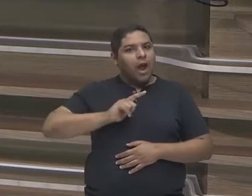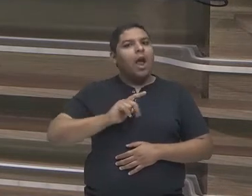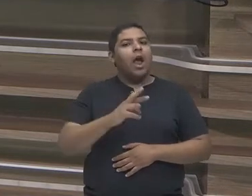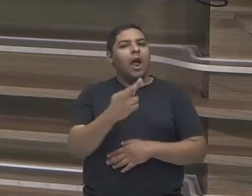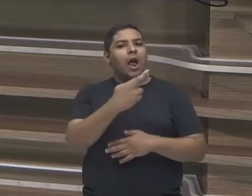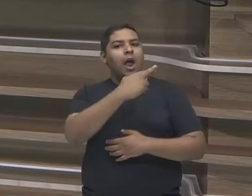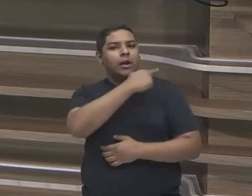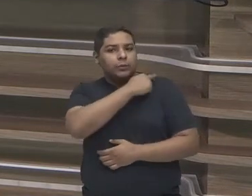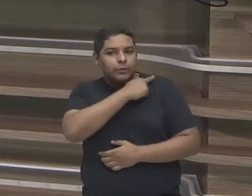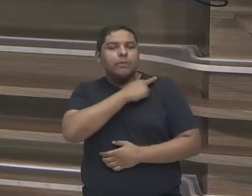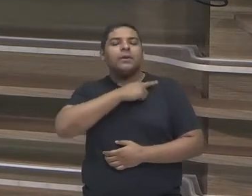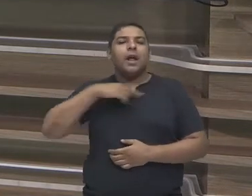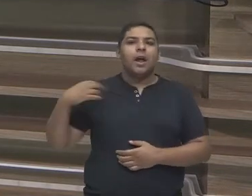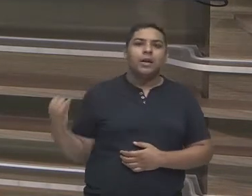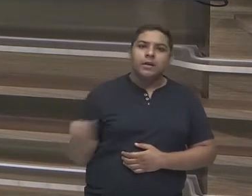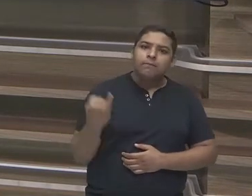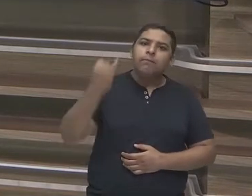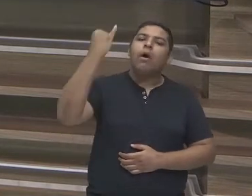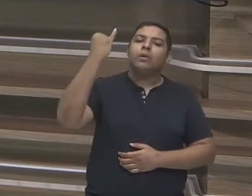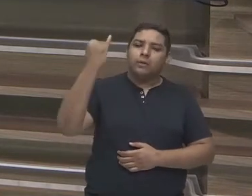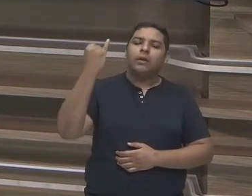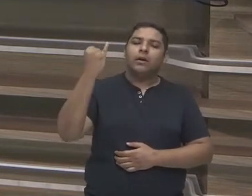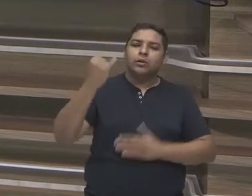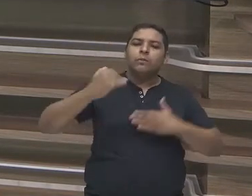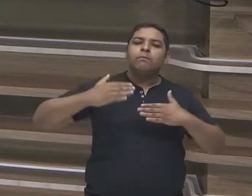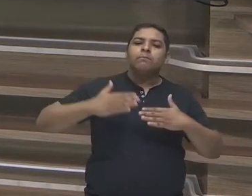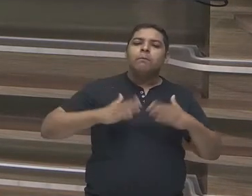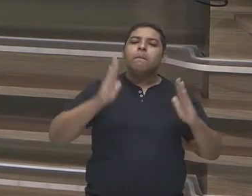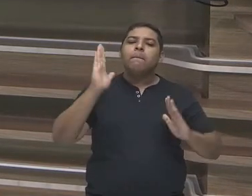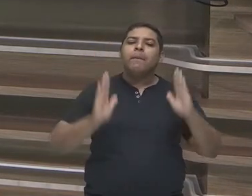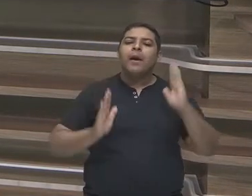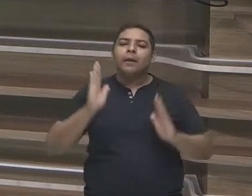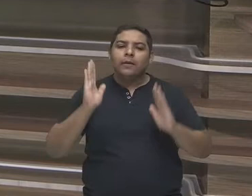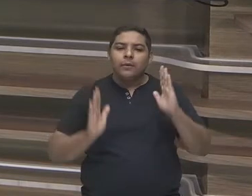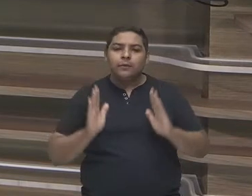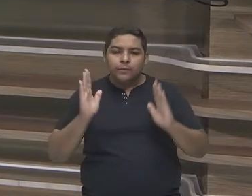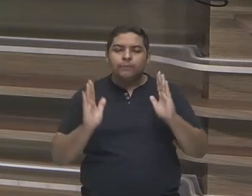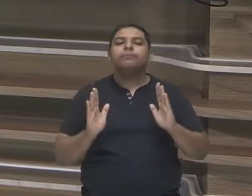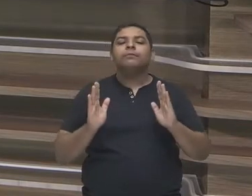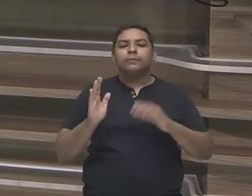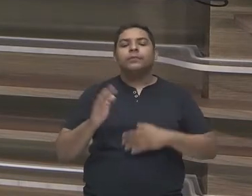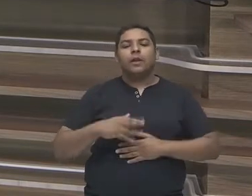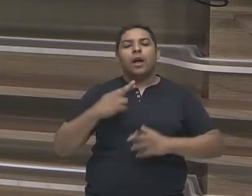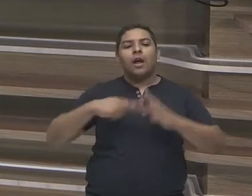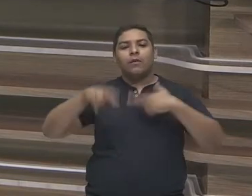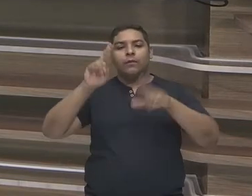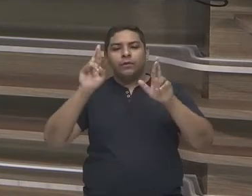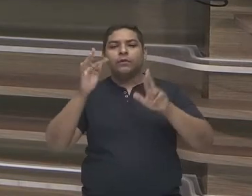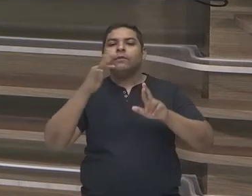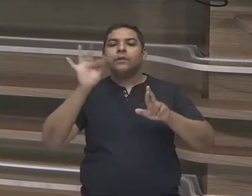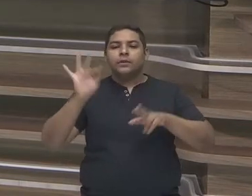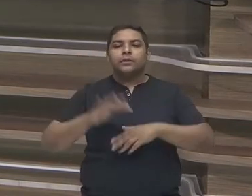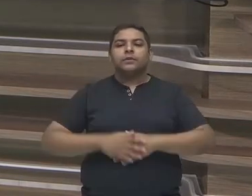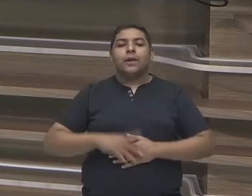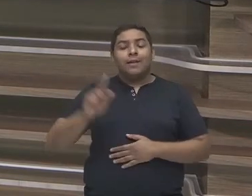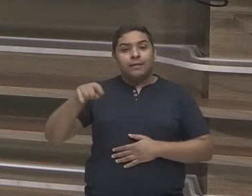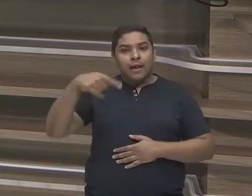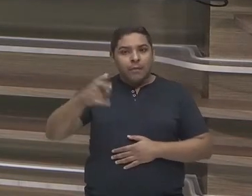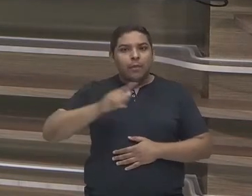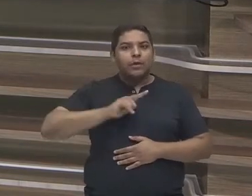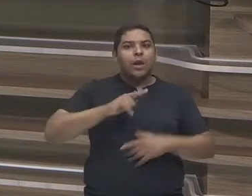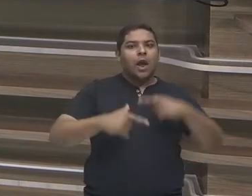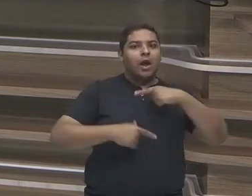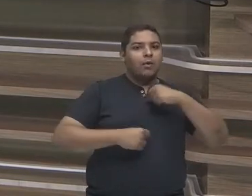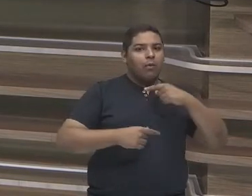Inclusive, é importante ressaltar que elas vão invadir um palácio, né, algum tempo depois, em